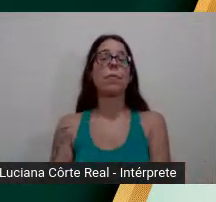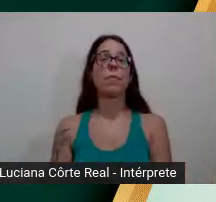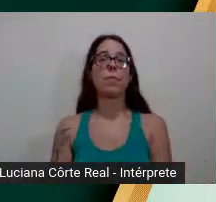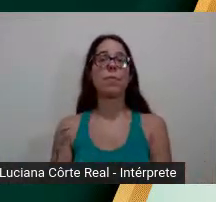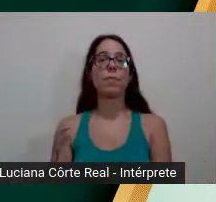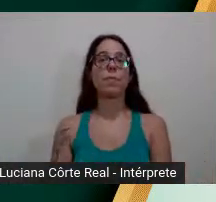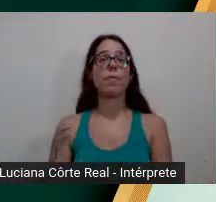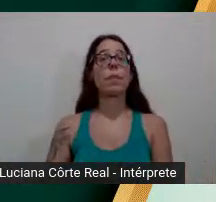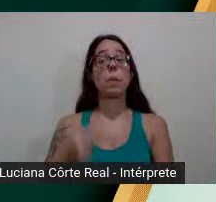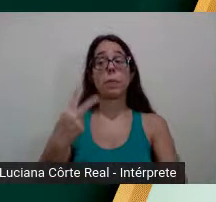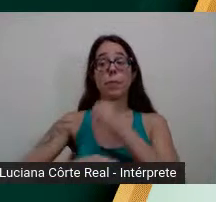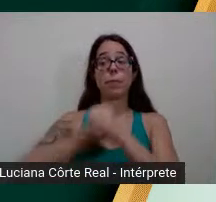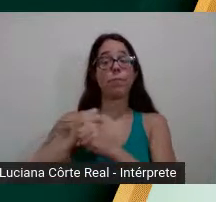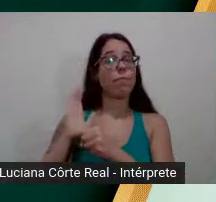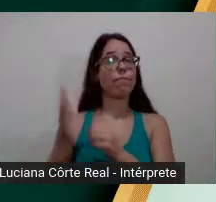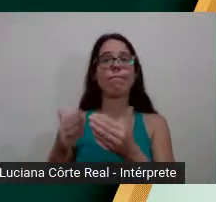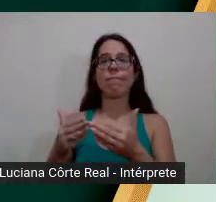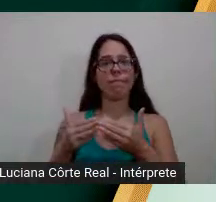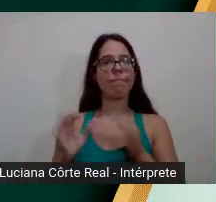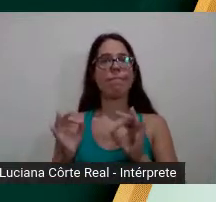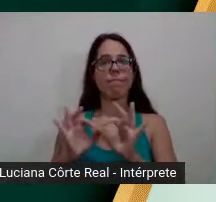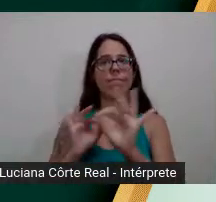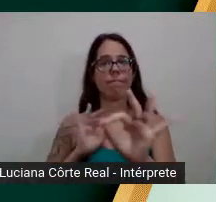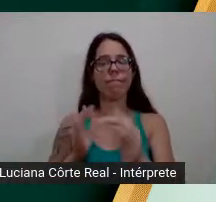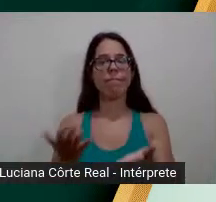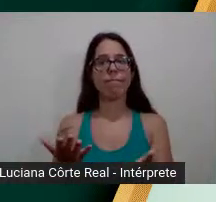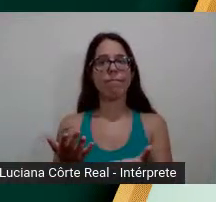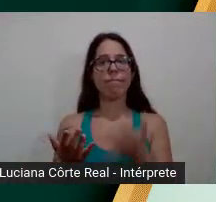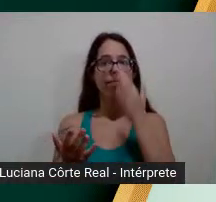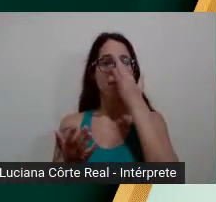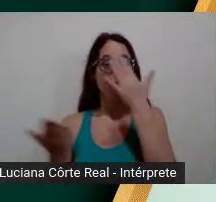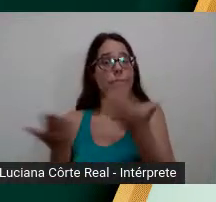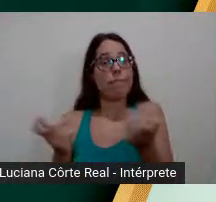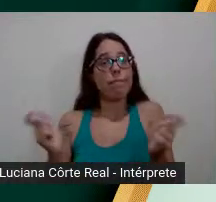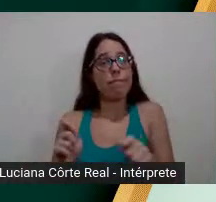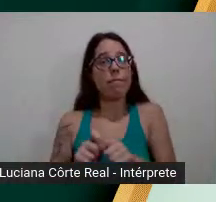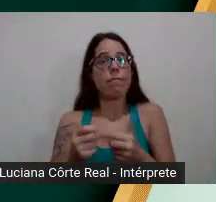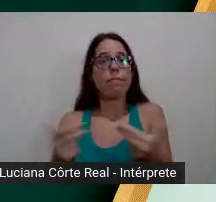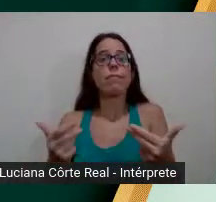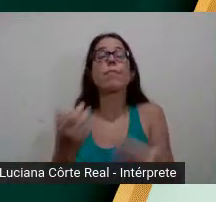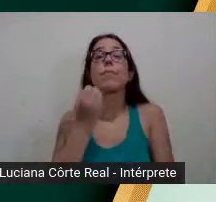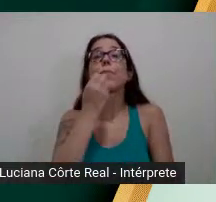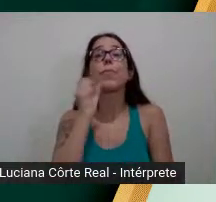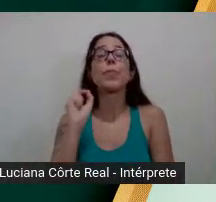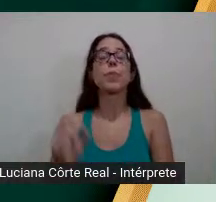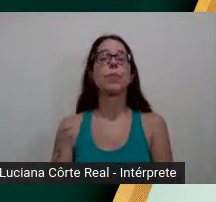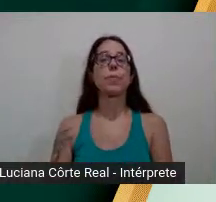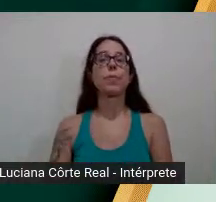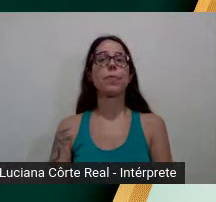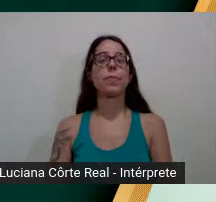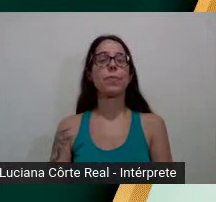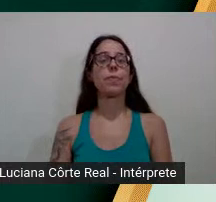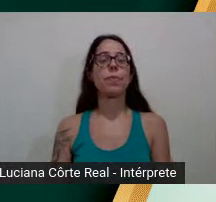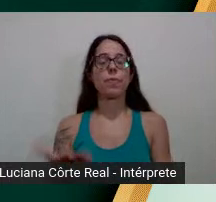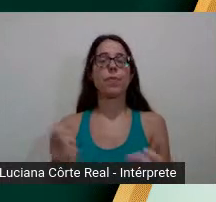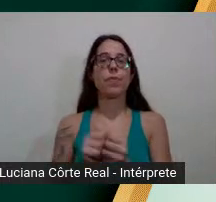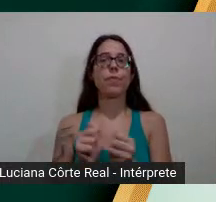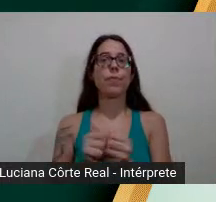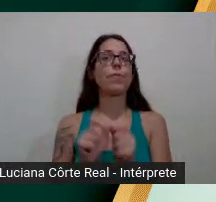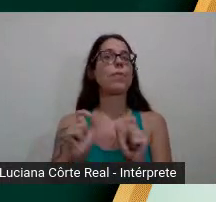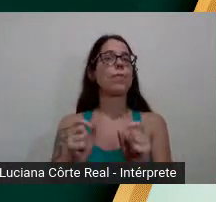quase 2 anos afastados, nos resta uma coisa muito boa, de estarmos hoje aqui